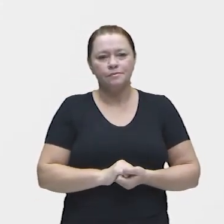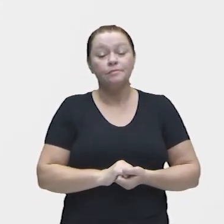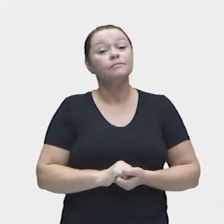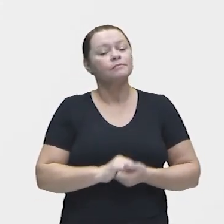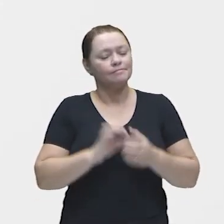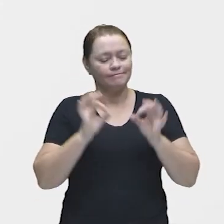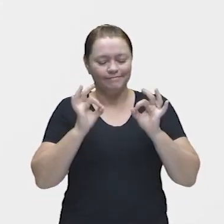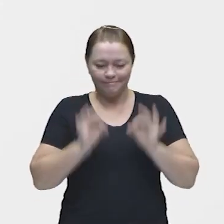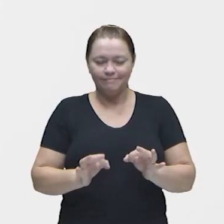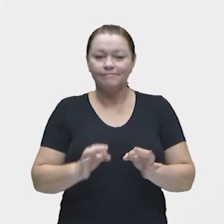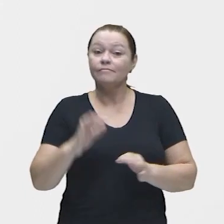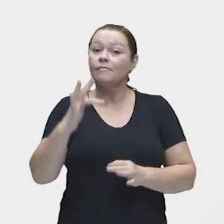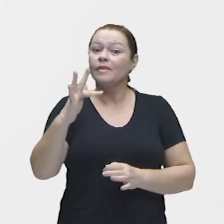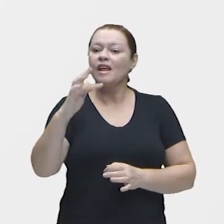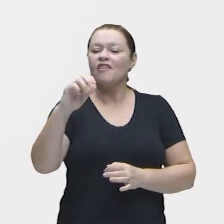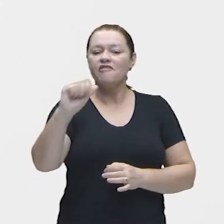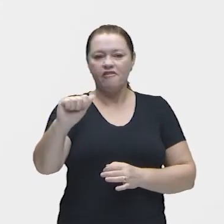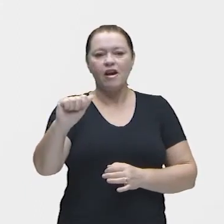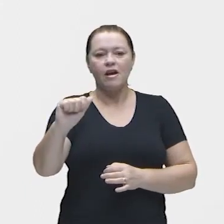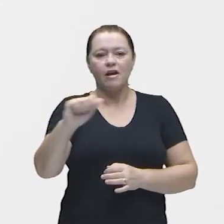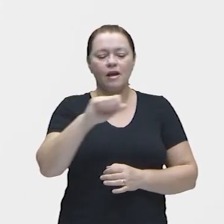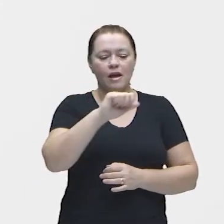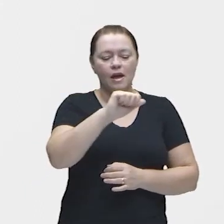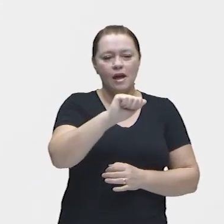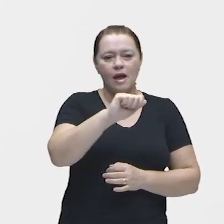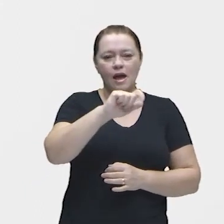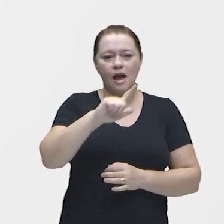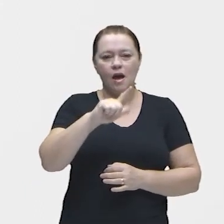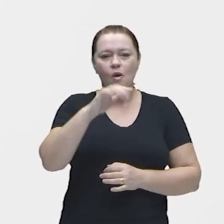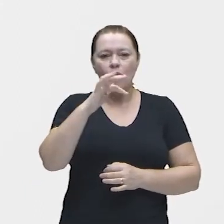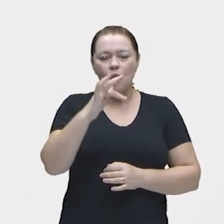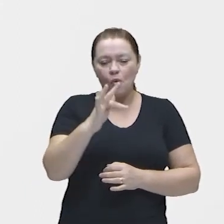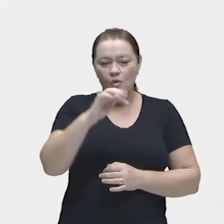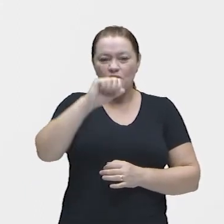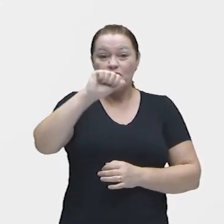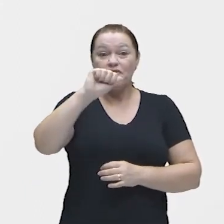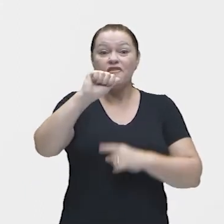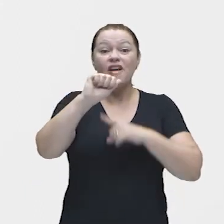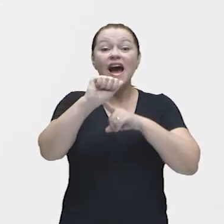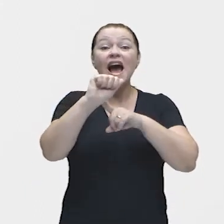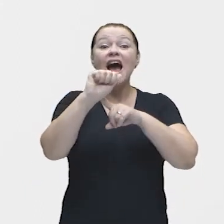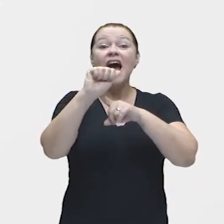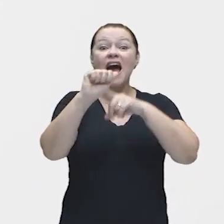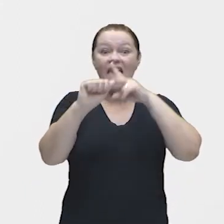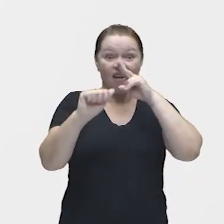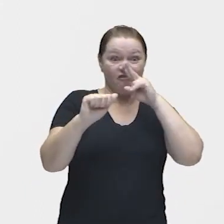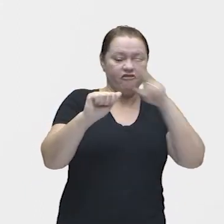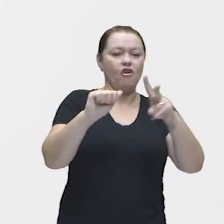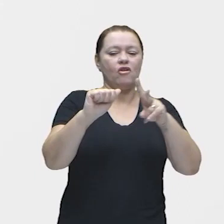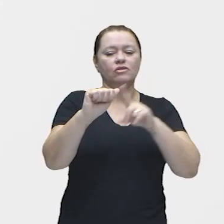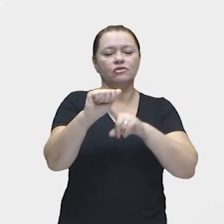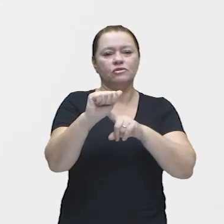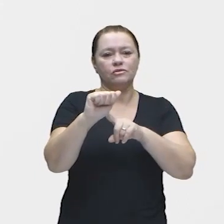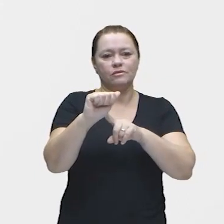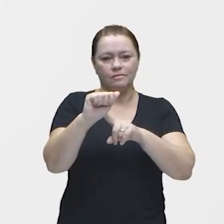Muito bem, o Fá. Olha só, alface. Isso mesmo. Então, se a sílaba mais forte da palavra for